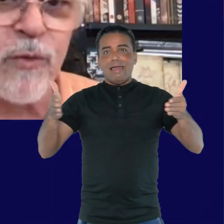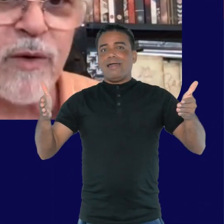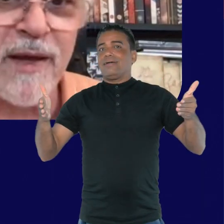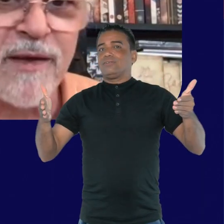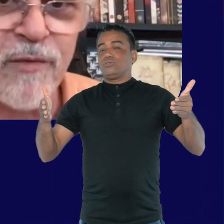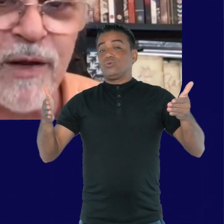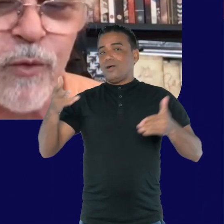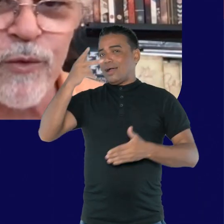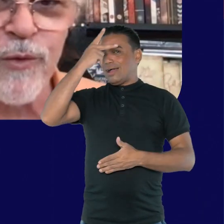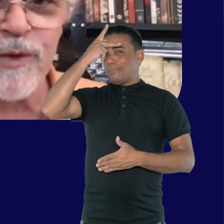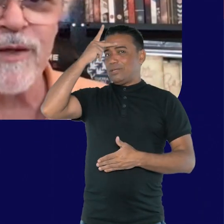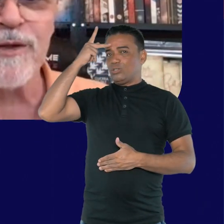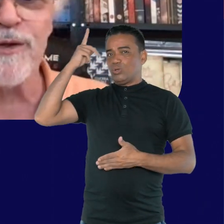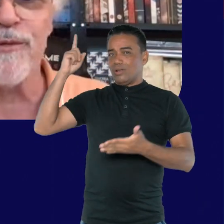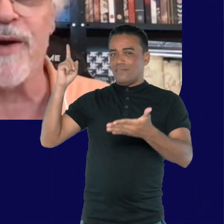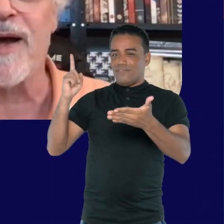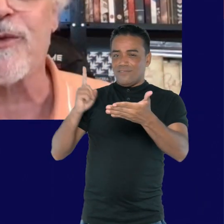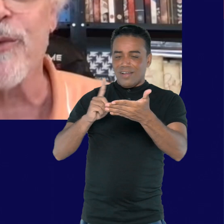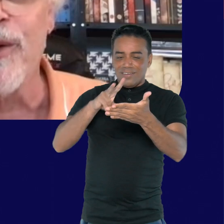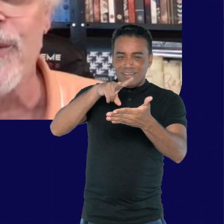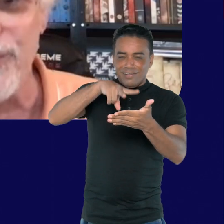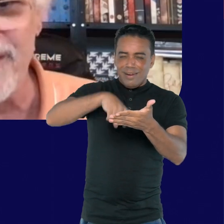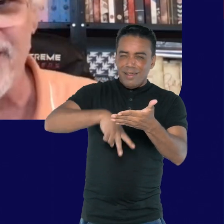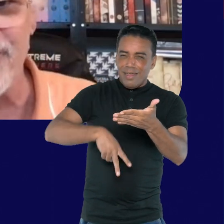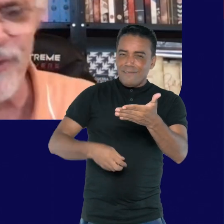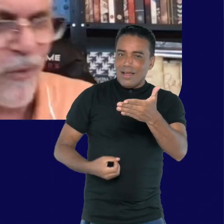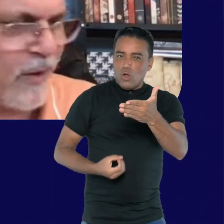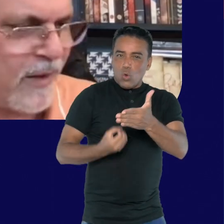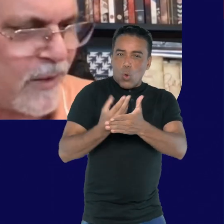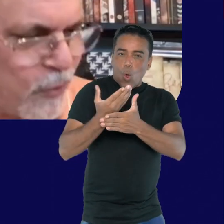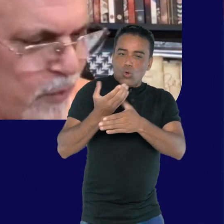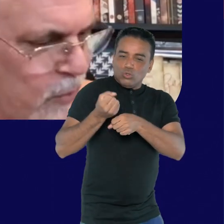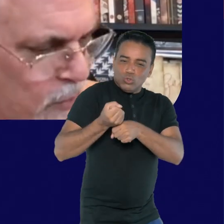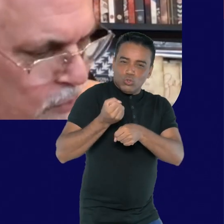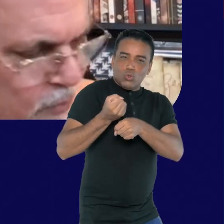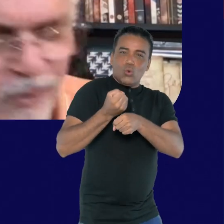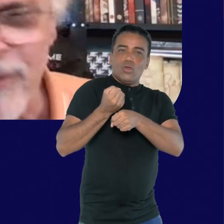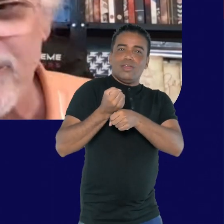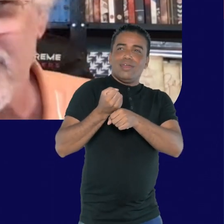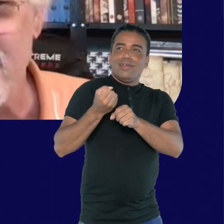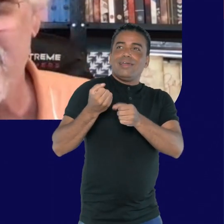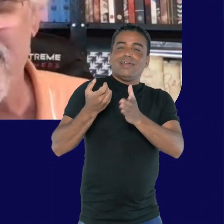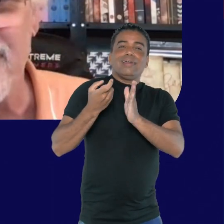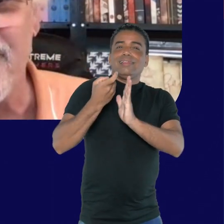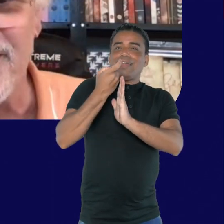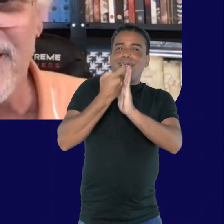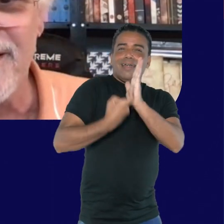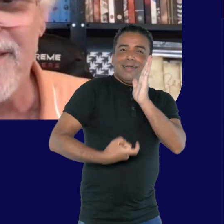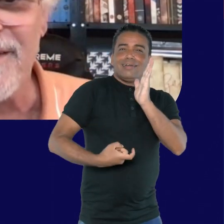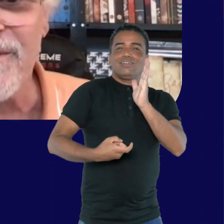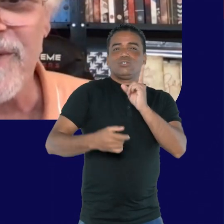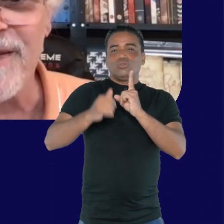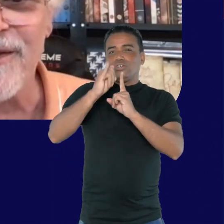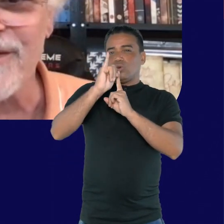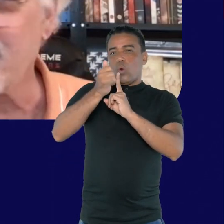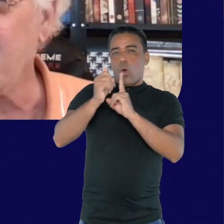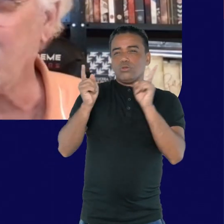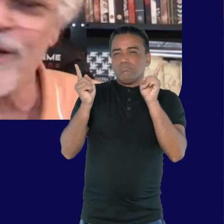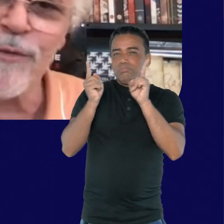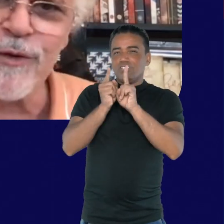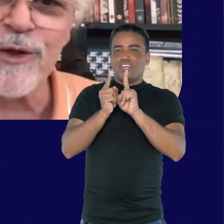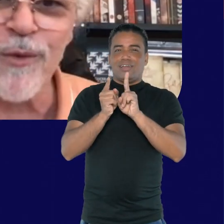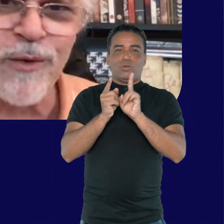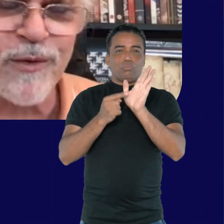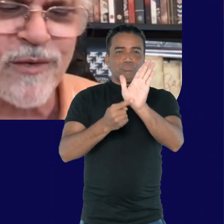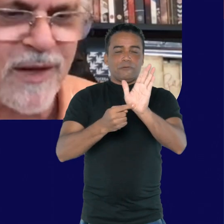é o leitor que vai construir, de fato, o texto que o microconto indicia. Então, assim,